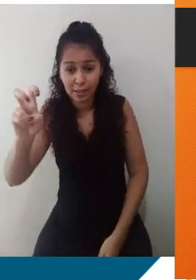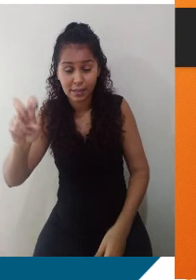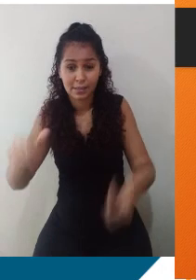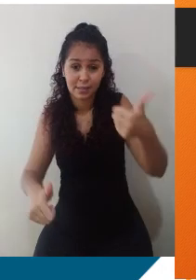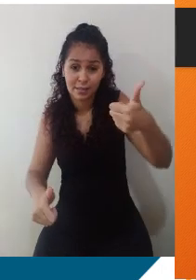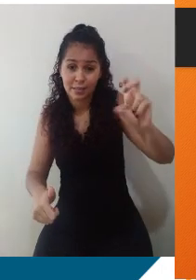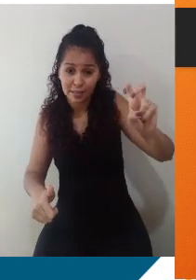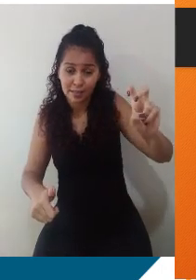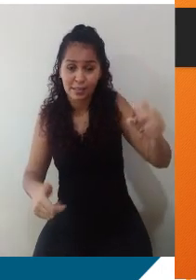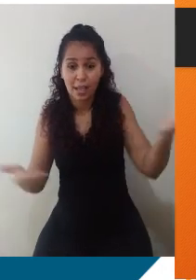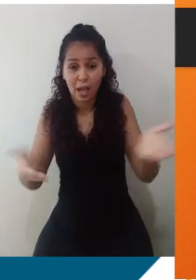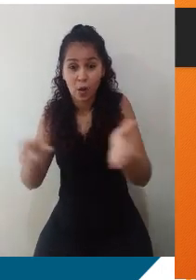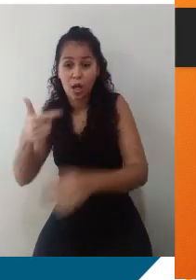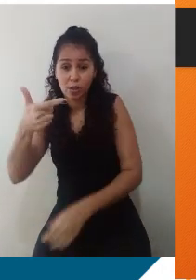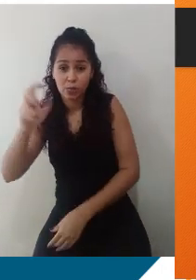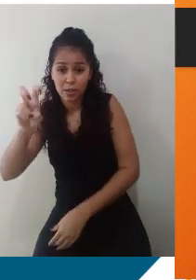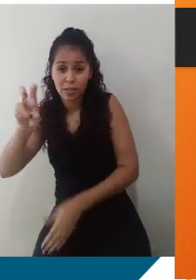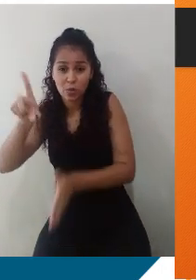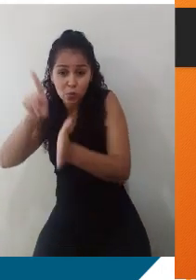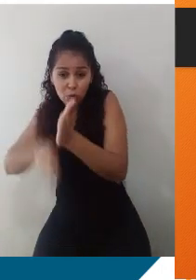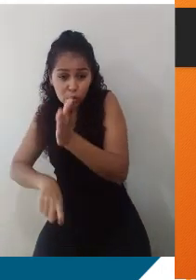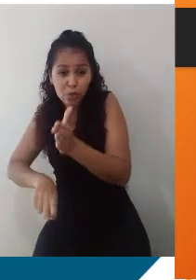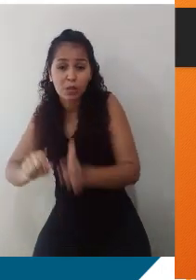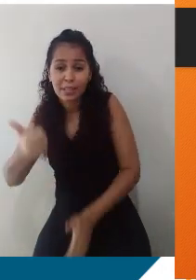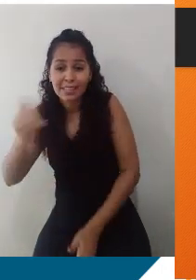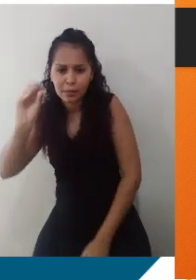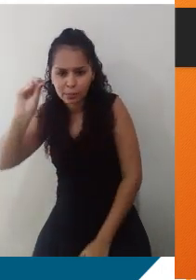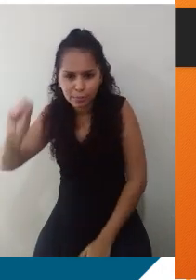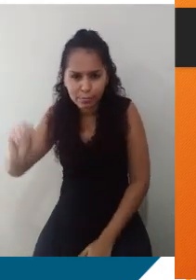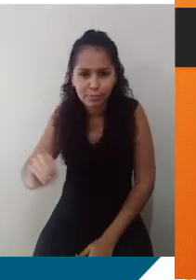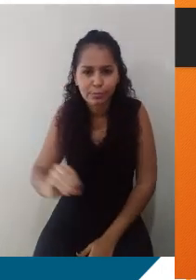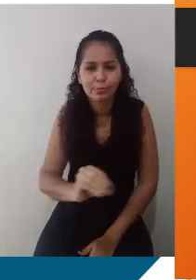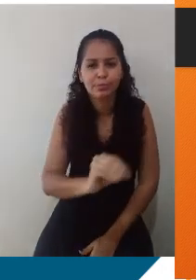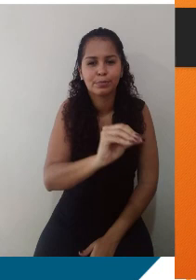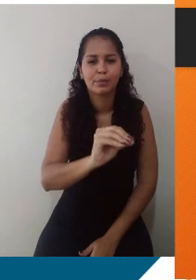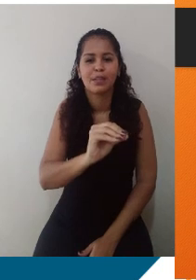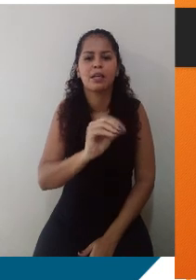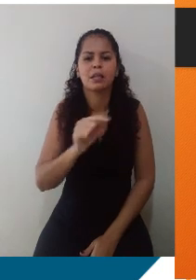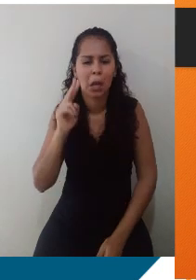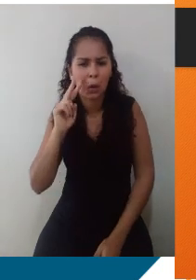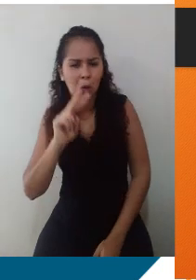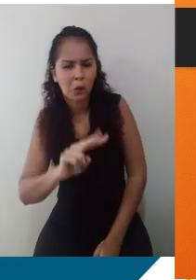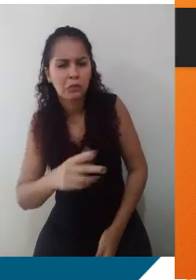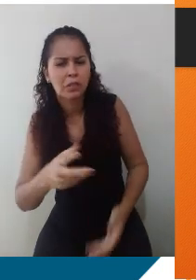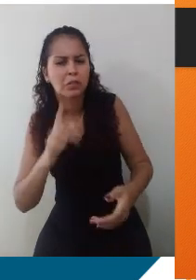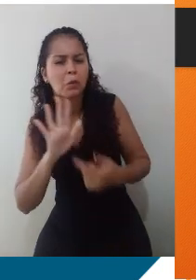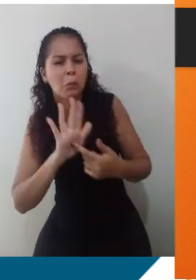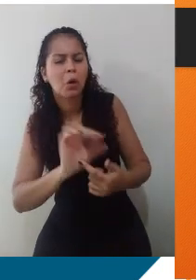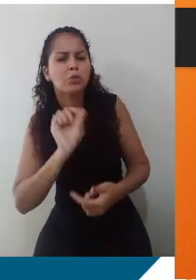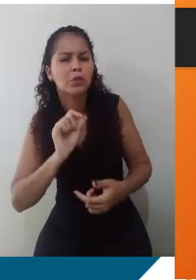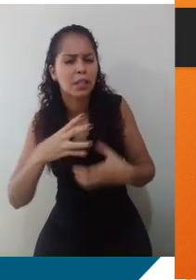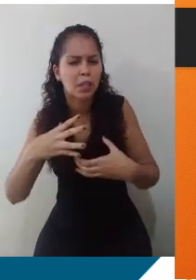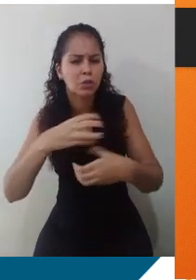15. E, finalmente, vou transferir 10 unidades do 25 para o 5, e dessa forma eu mostro que a soma original, formada